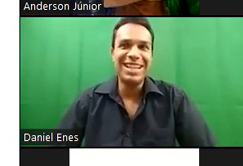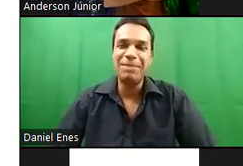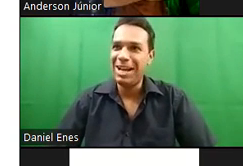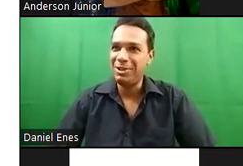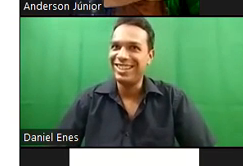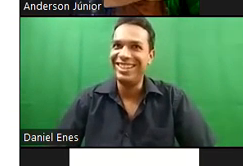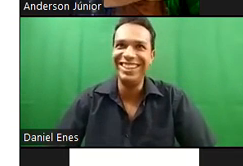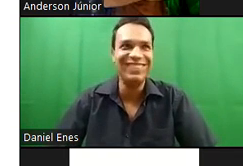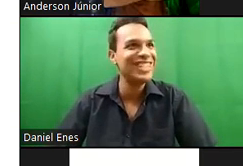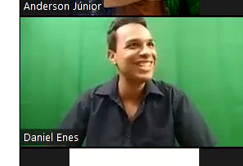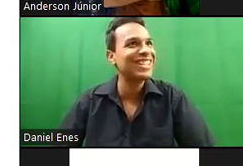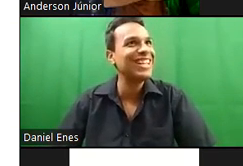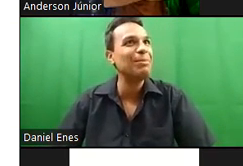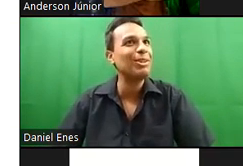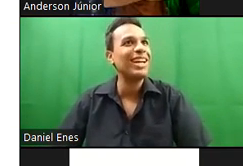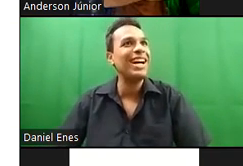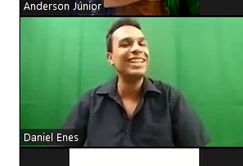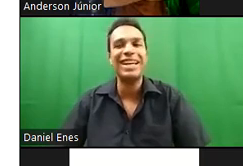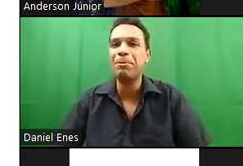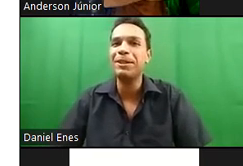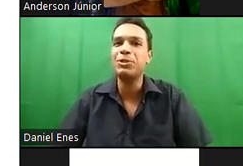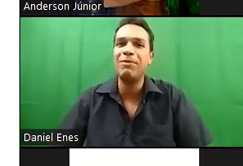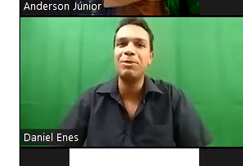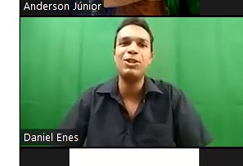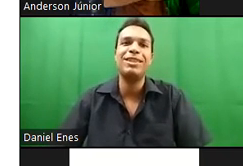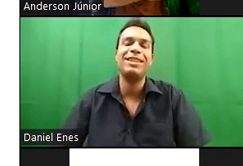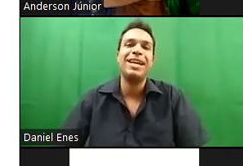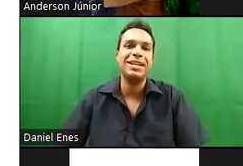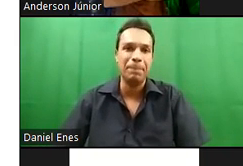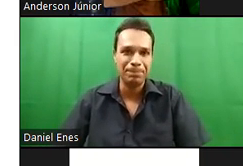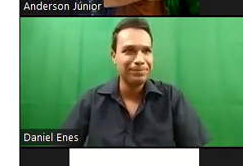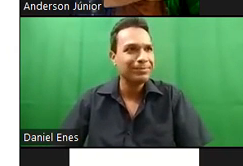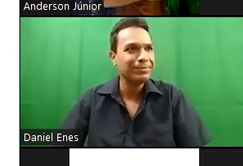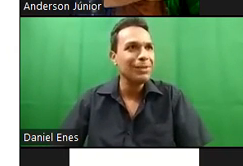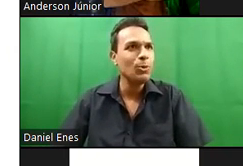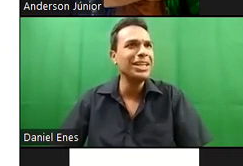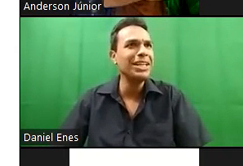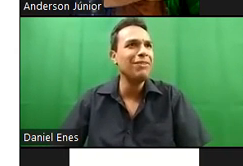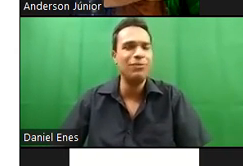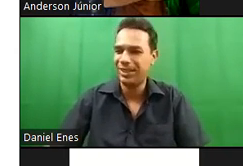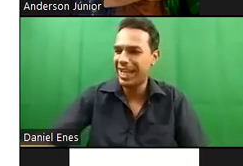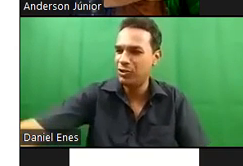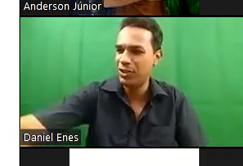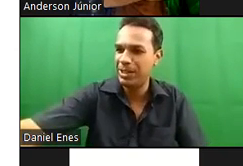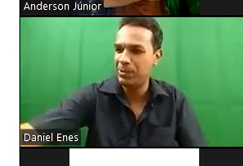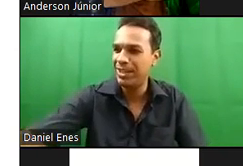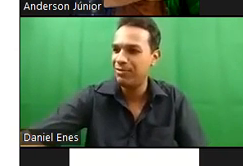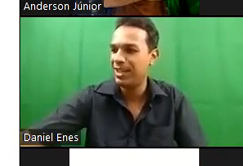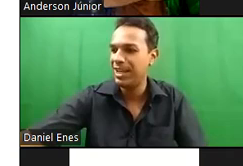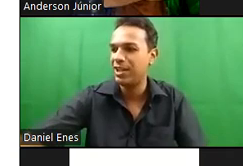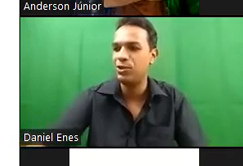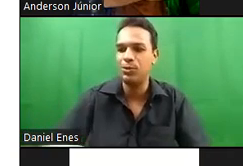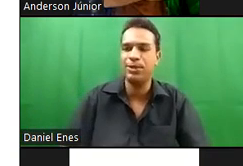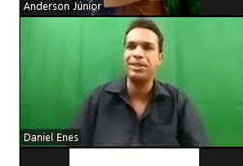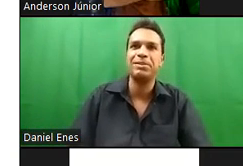em gramática, vocês lembram lá na época que estudava com a tia Teteca, o que é fonética? O que a